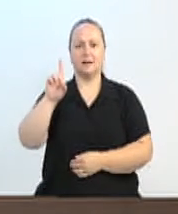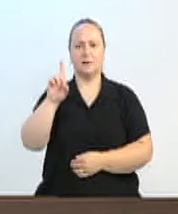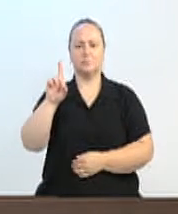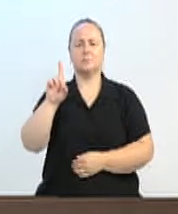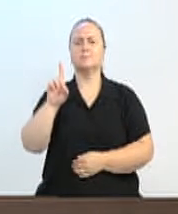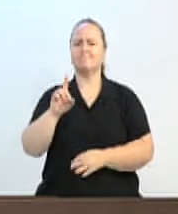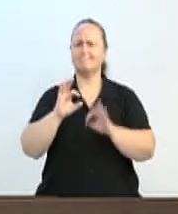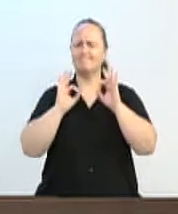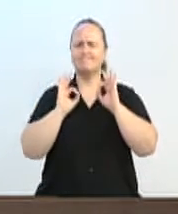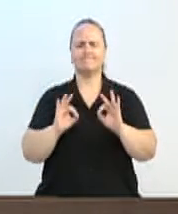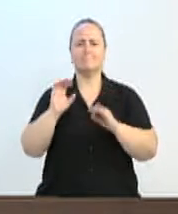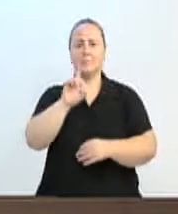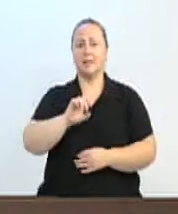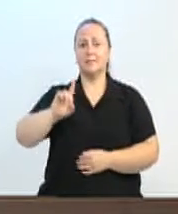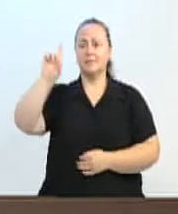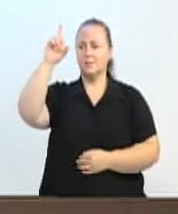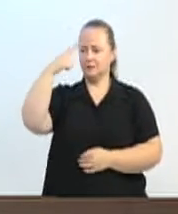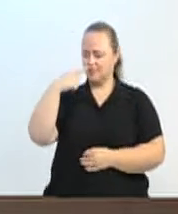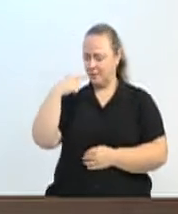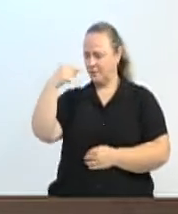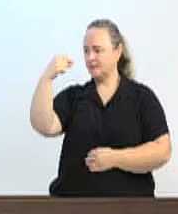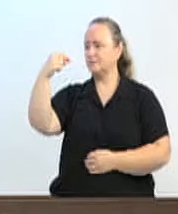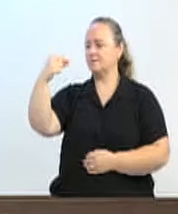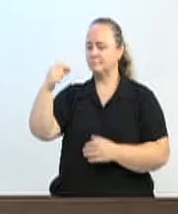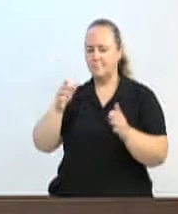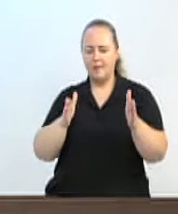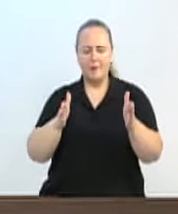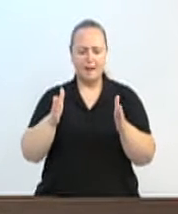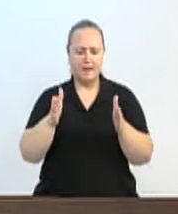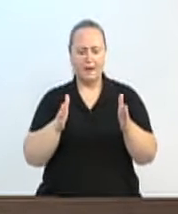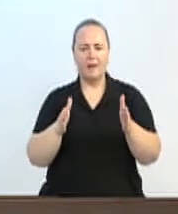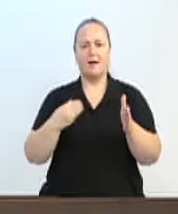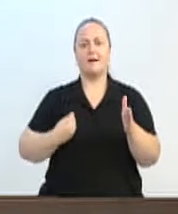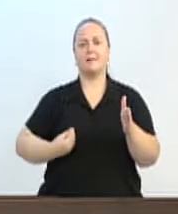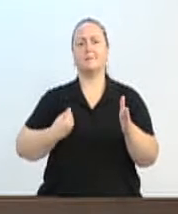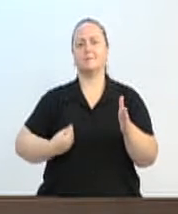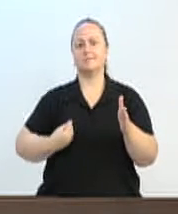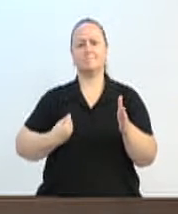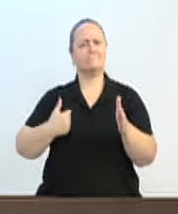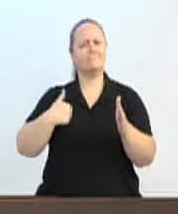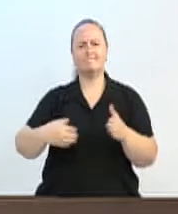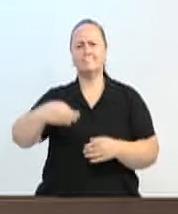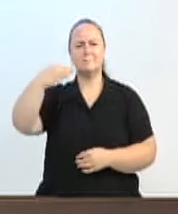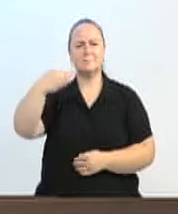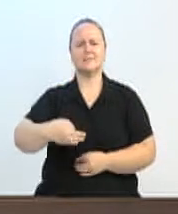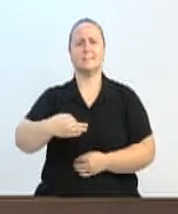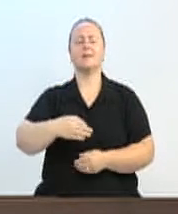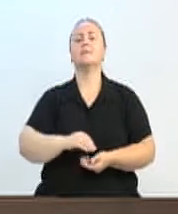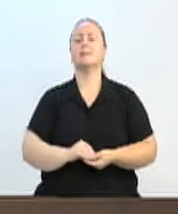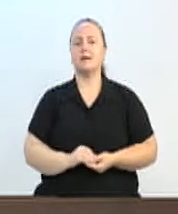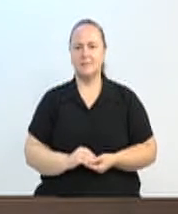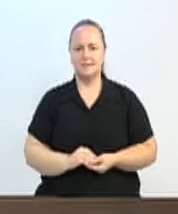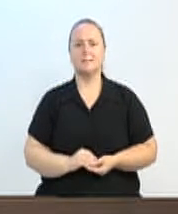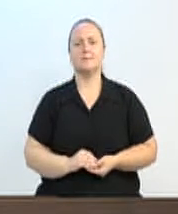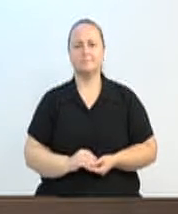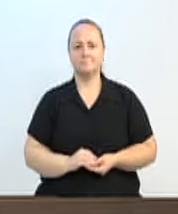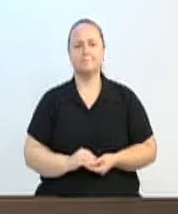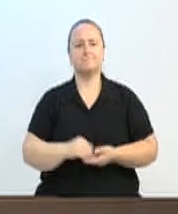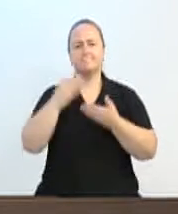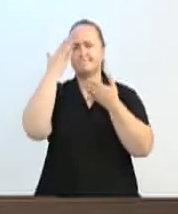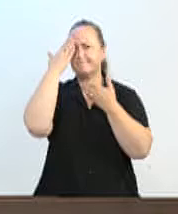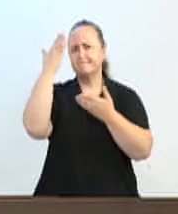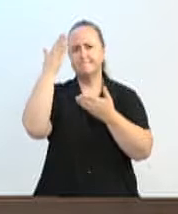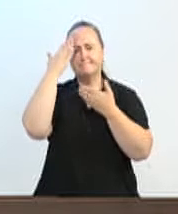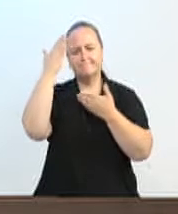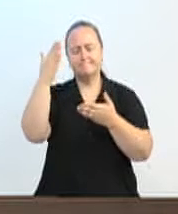tenho convicção de que ele me separou para esse tempo para estar aqui eu tenho essa convicção agradeço a minha base aos